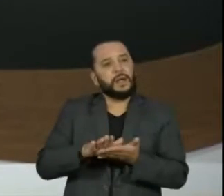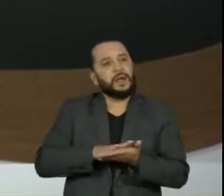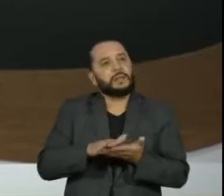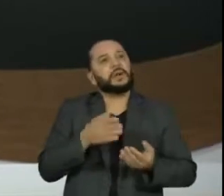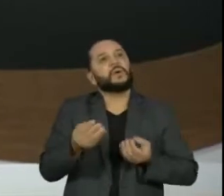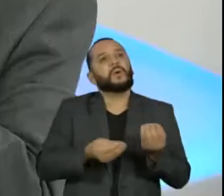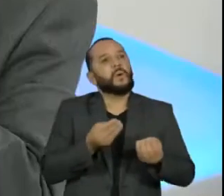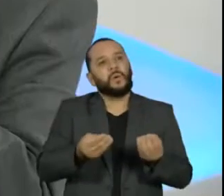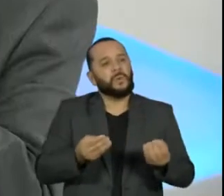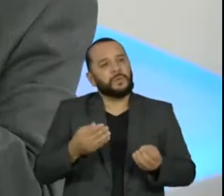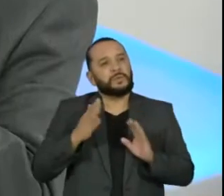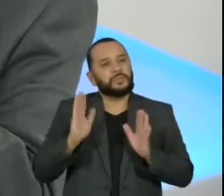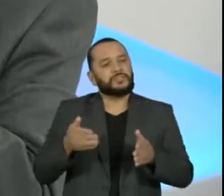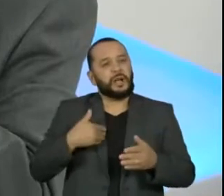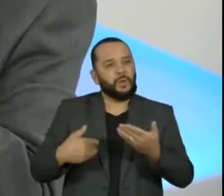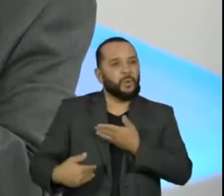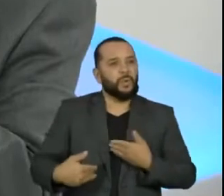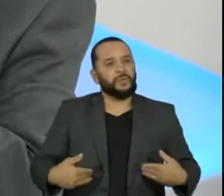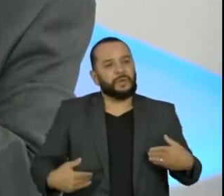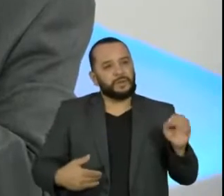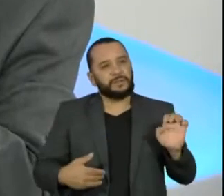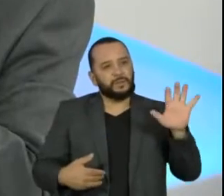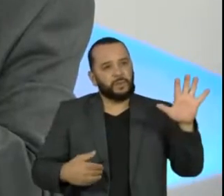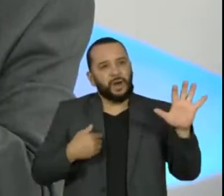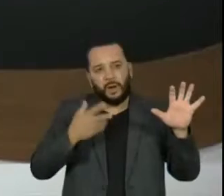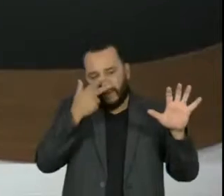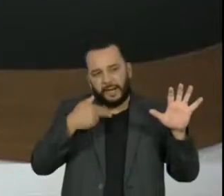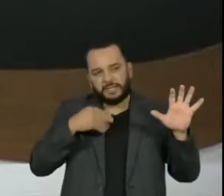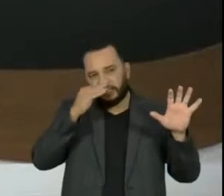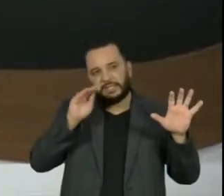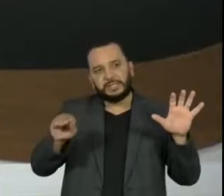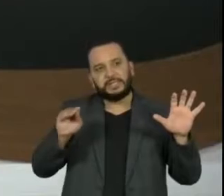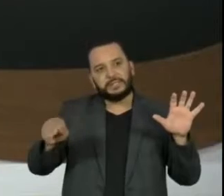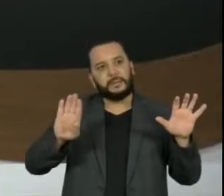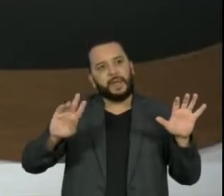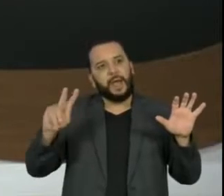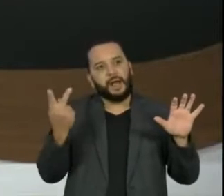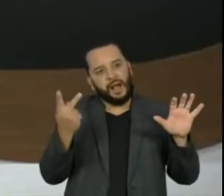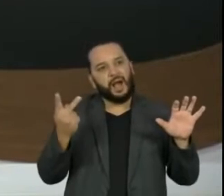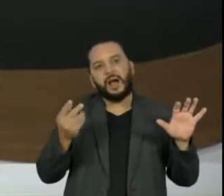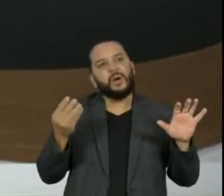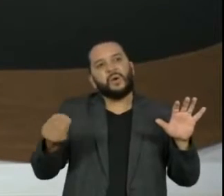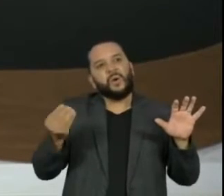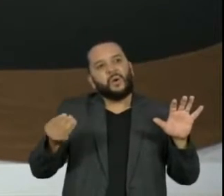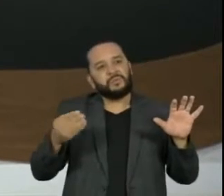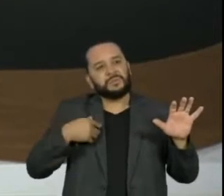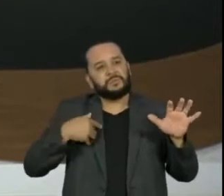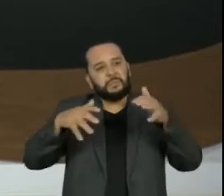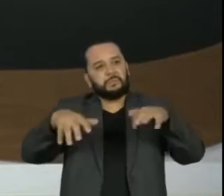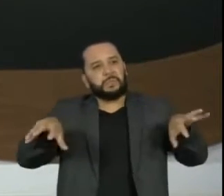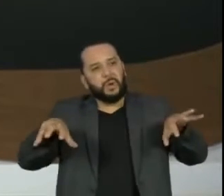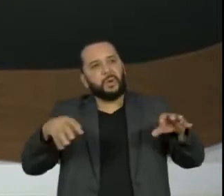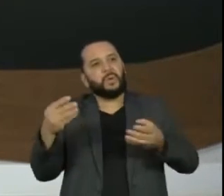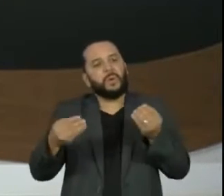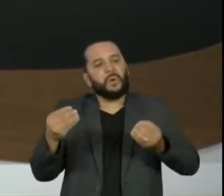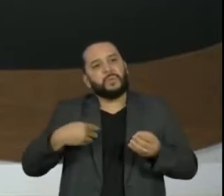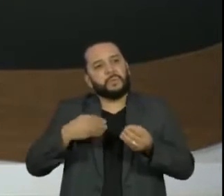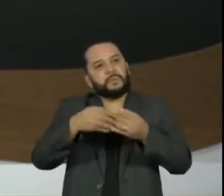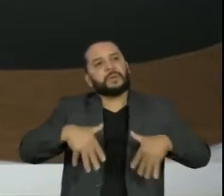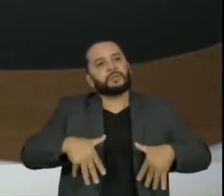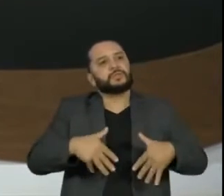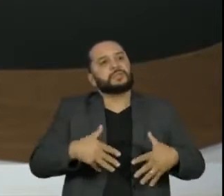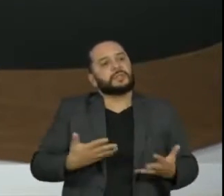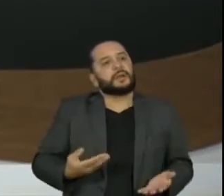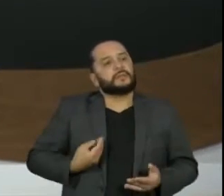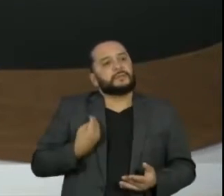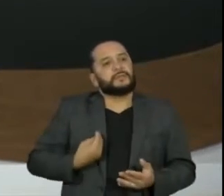essa dissociação entre a administração do Estado e a Prefeitura e como isso pode inviabilizar a